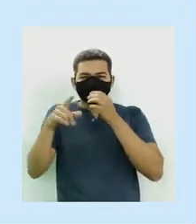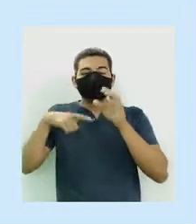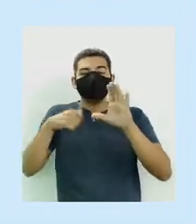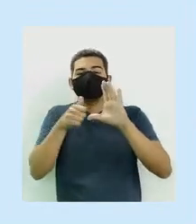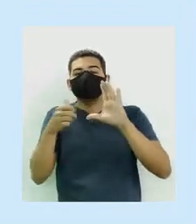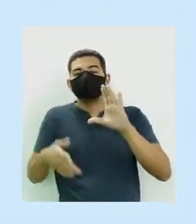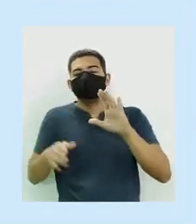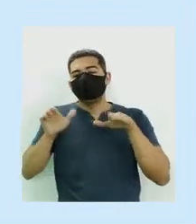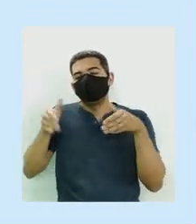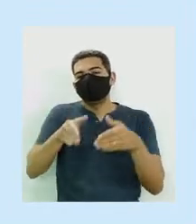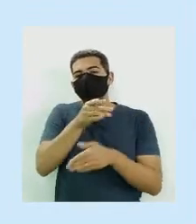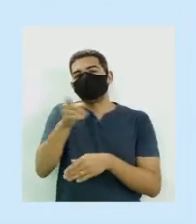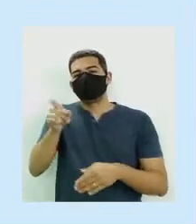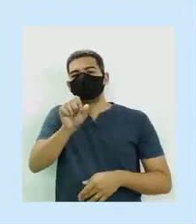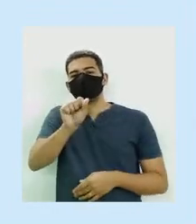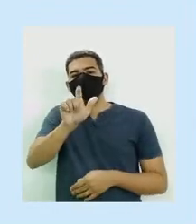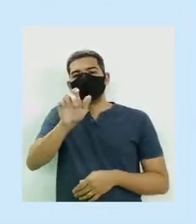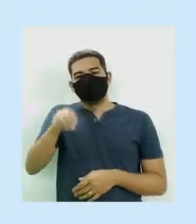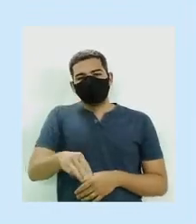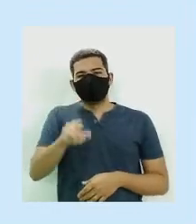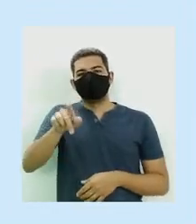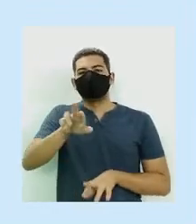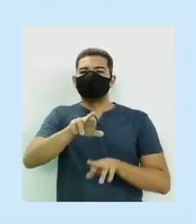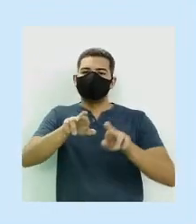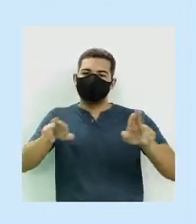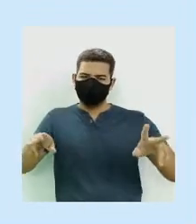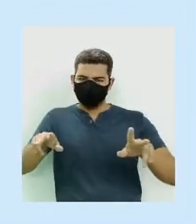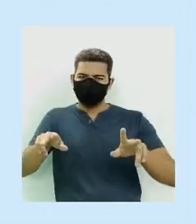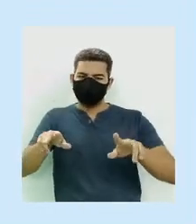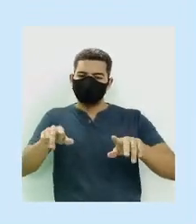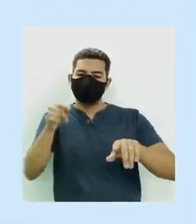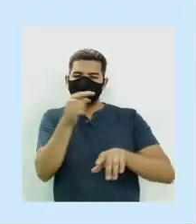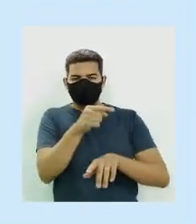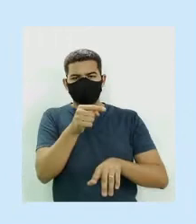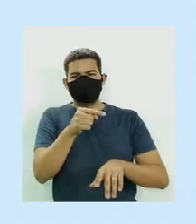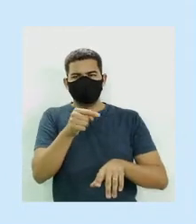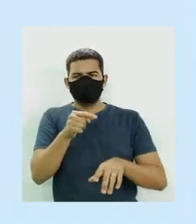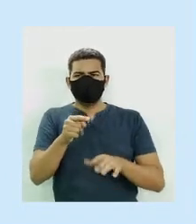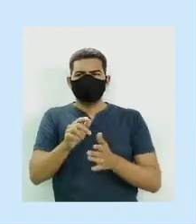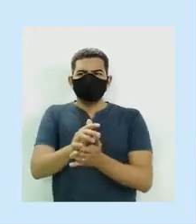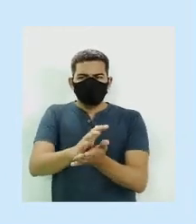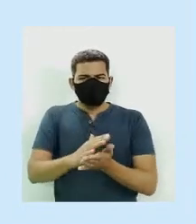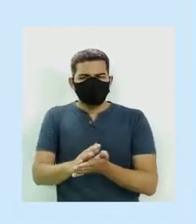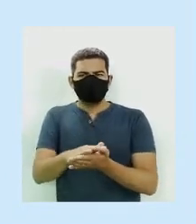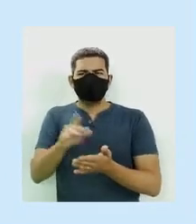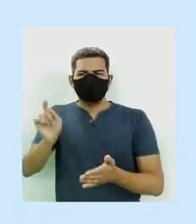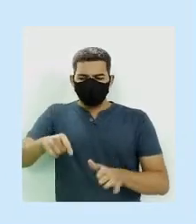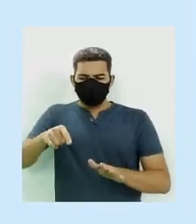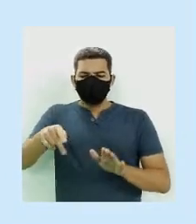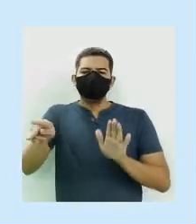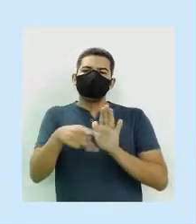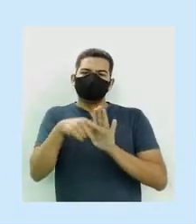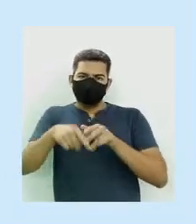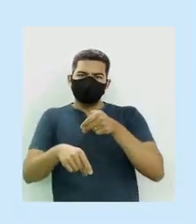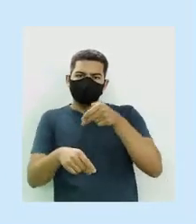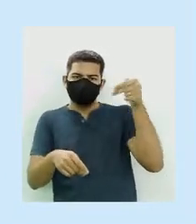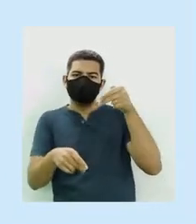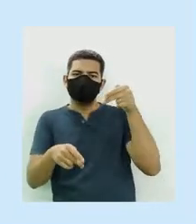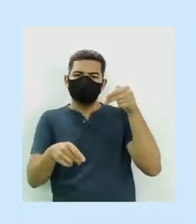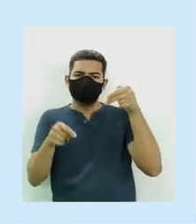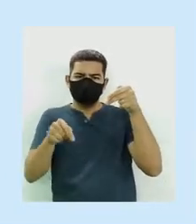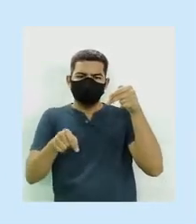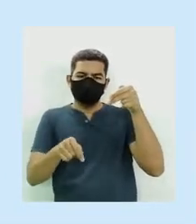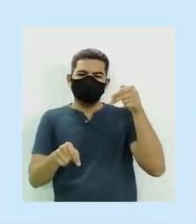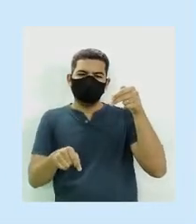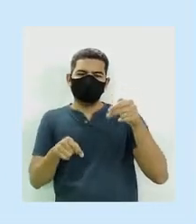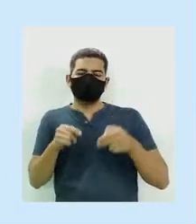específicas do slam, que ele é diferente do caso do repente, que é bem um gênero textual bem comum aqui para